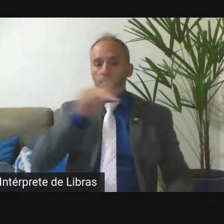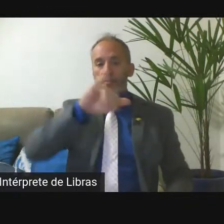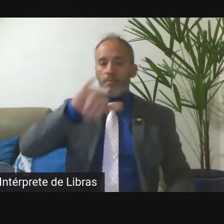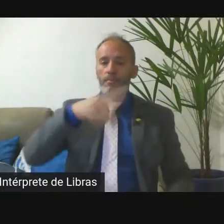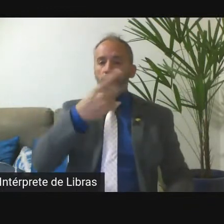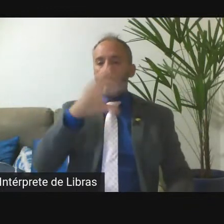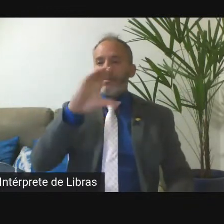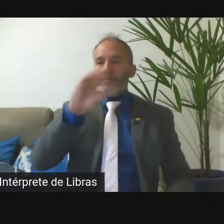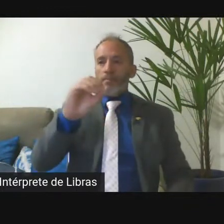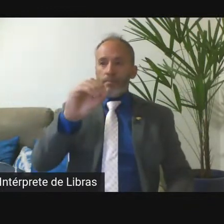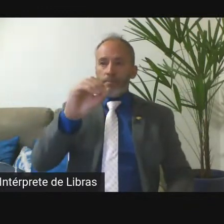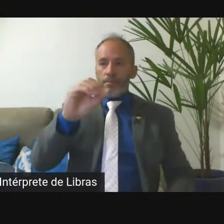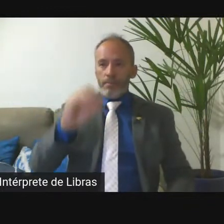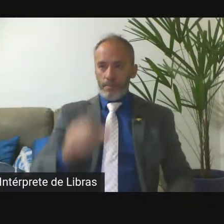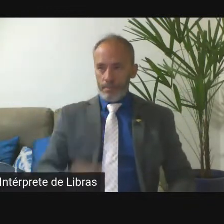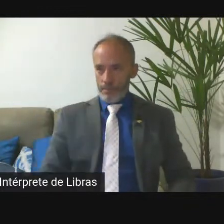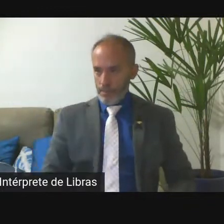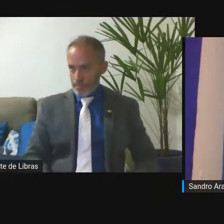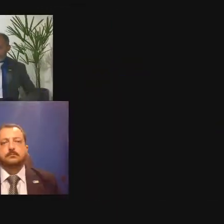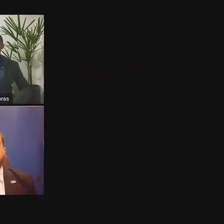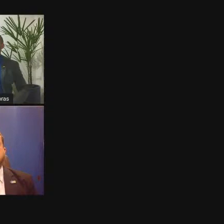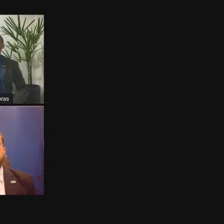Crisóstomo de Rezende Júnior.